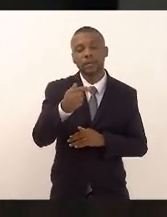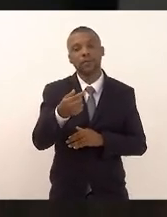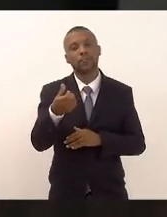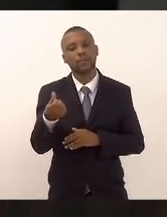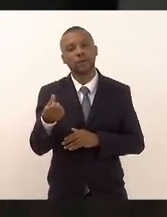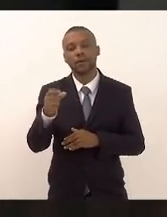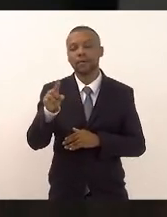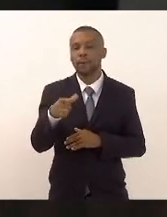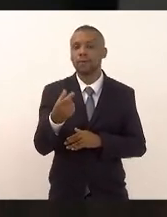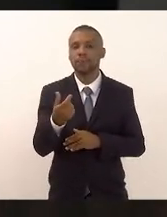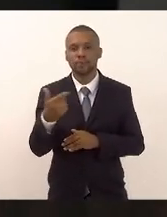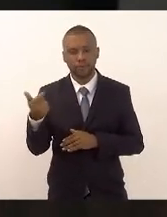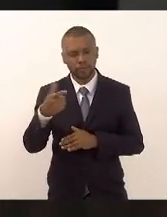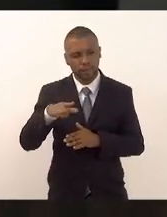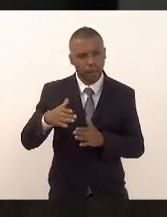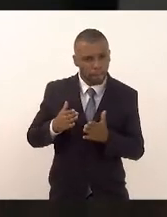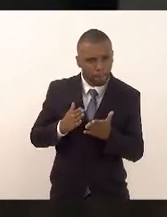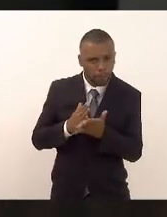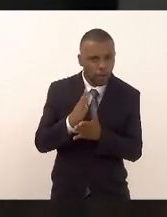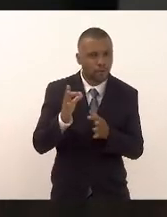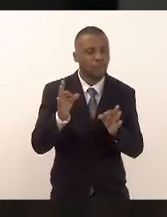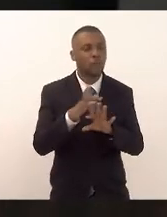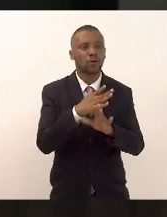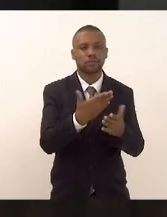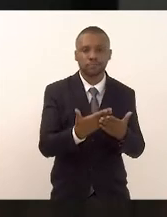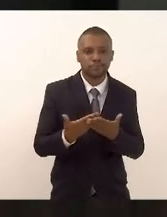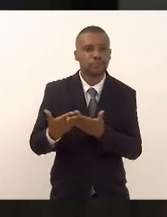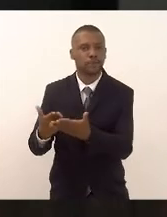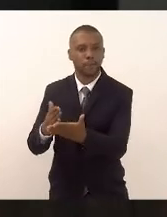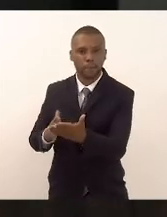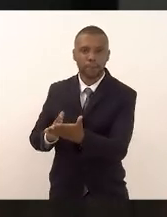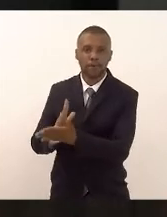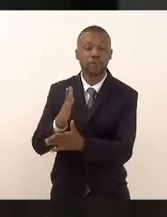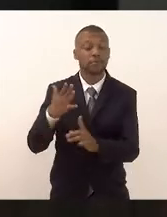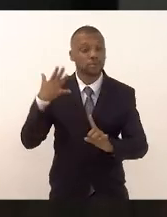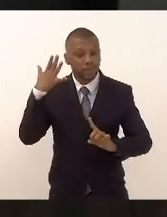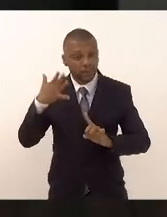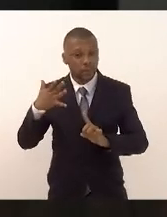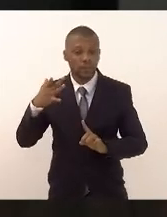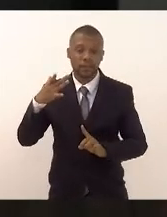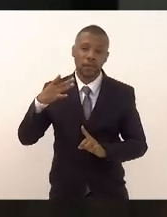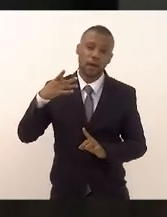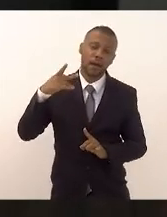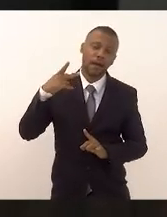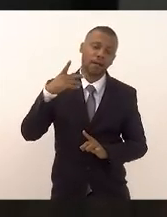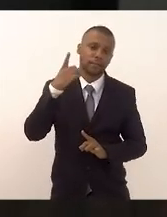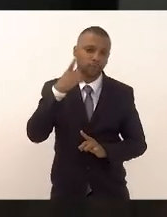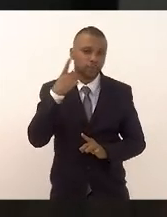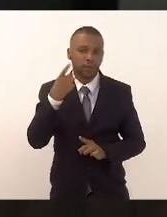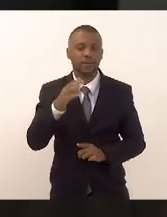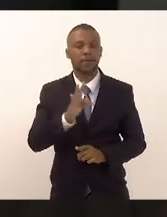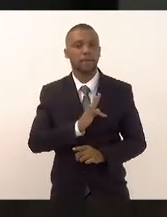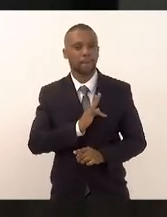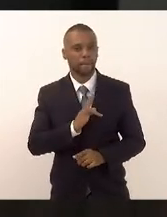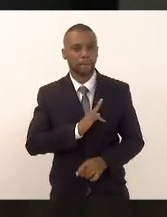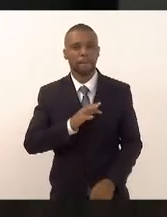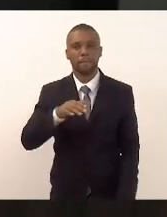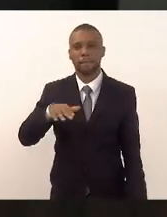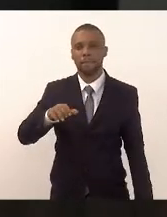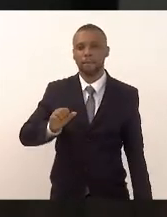Lucinha, senhores que aprovam, permaneçam como estão. Aprovados. Uma palavra, deputada Marta Rocha.